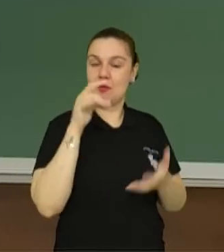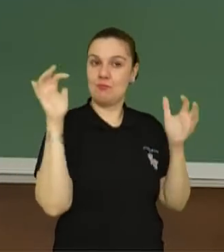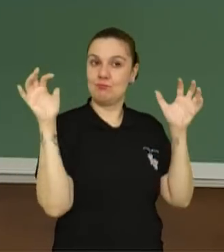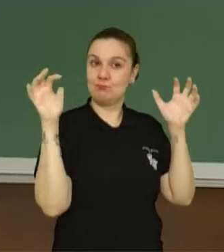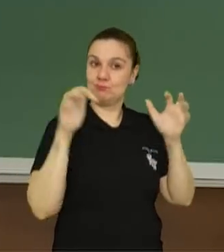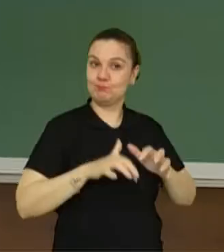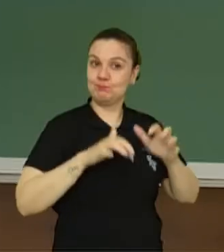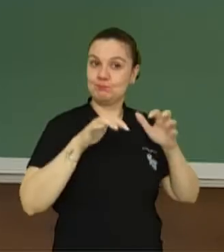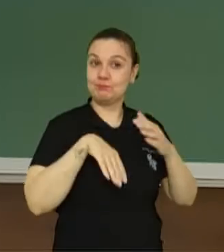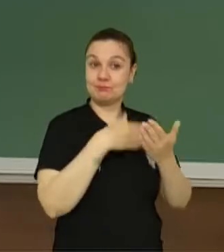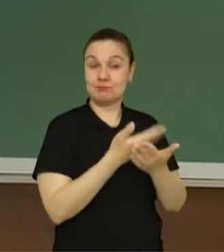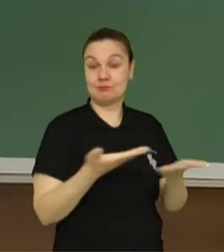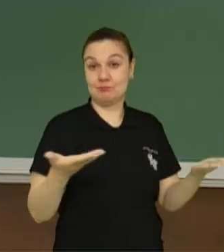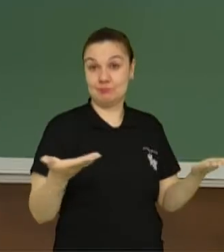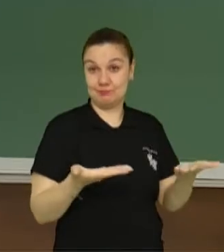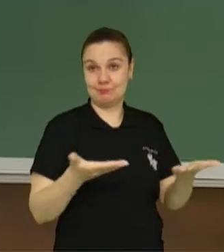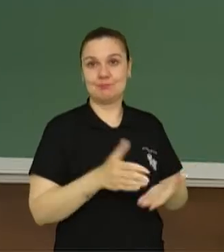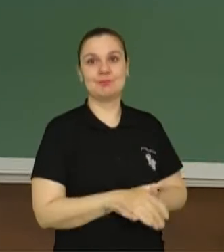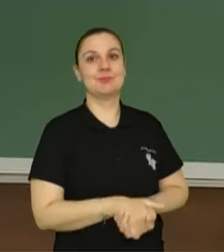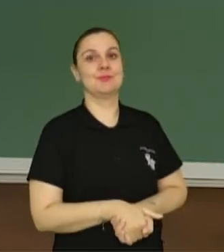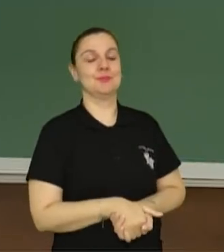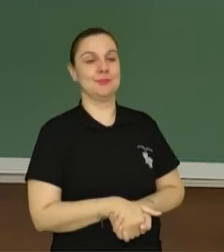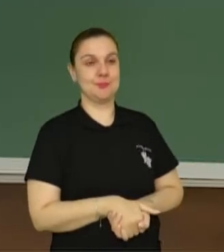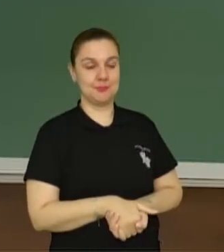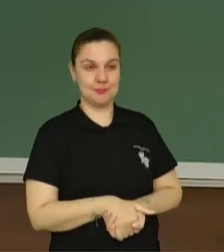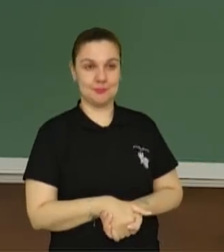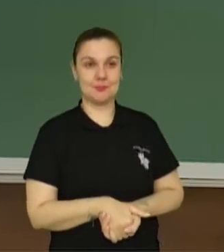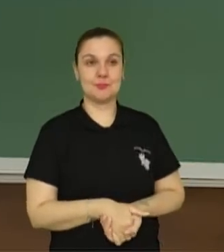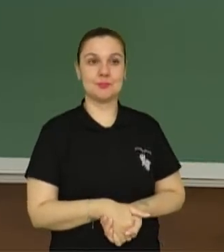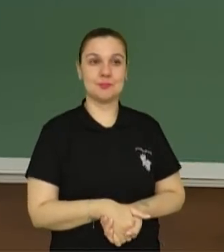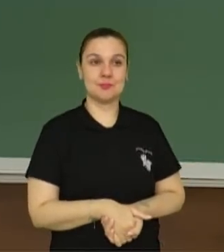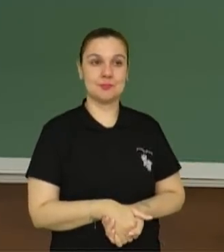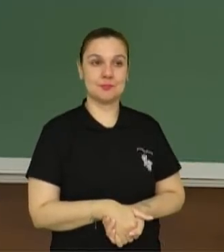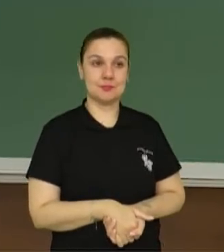situação tão crítica pela qual estamos passando.